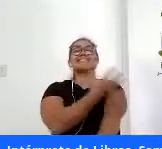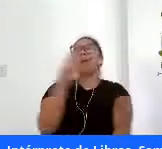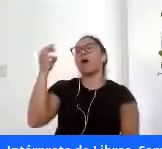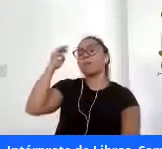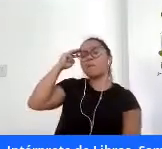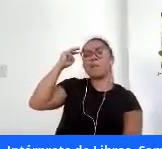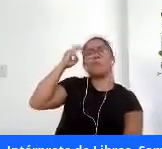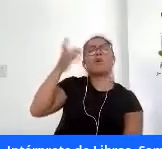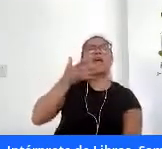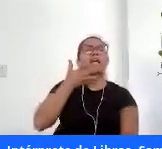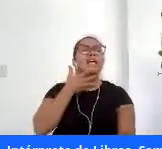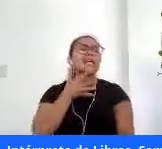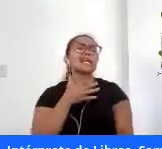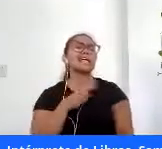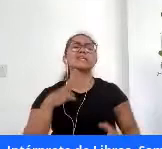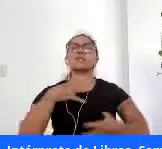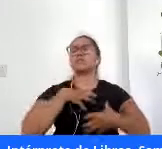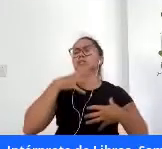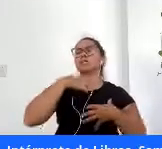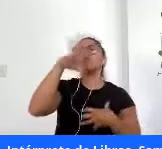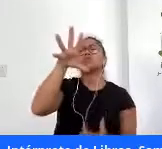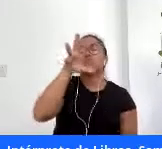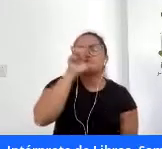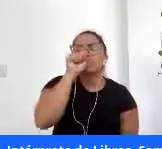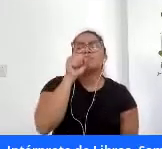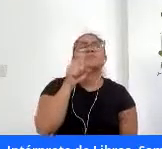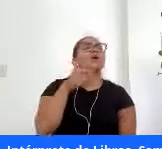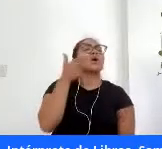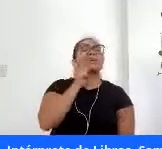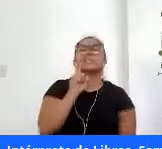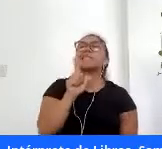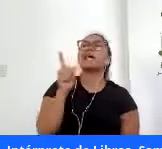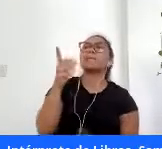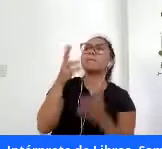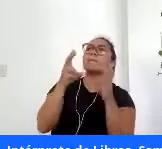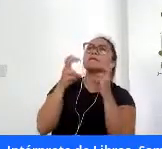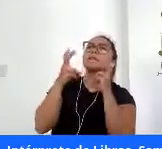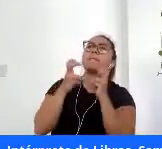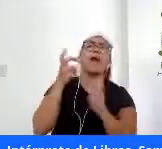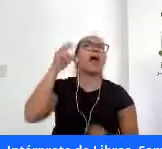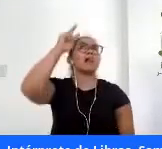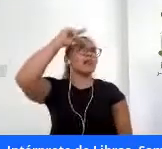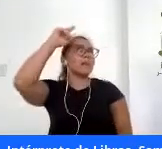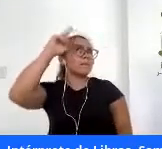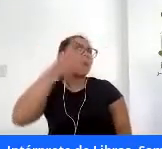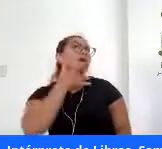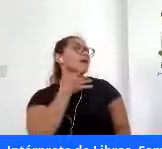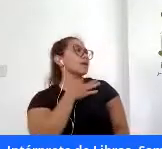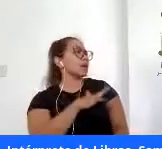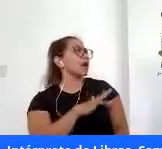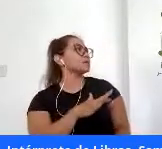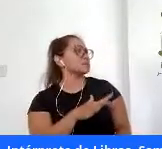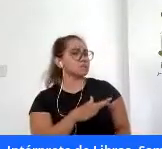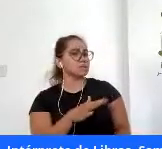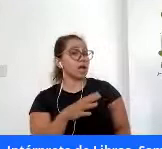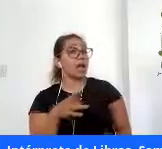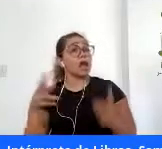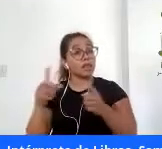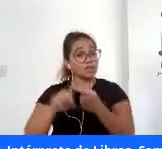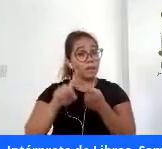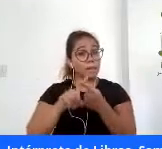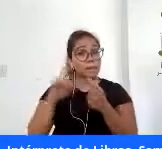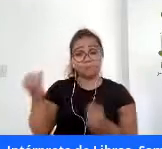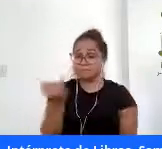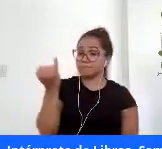por exemplo, quando você sente um determinado cheiro, ativa o sistema de memória e traz uma sensação gostosa. Da mesma forma que é importante também